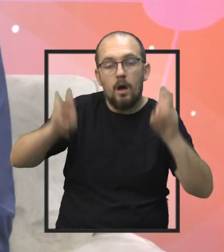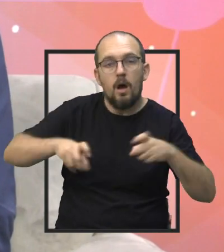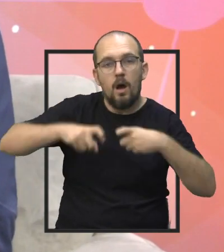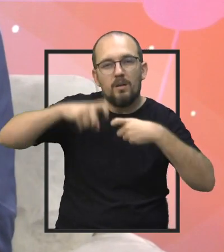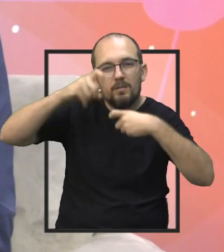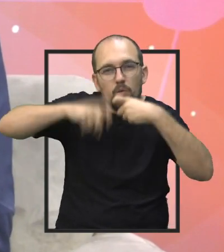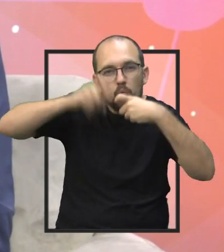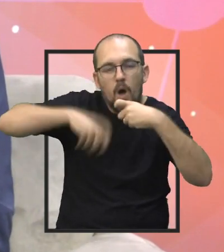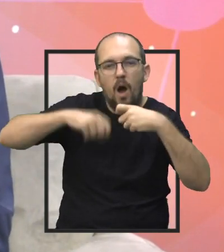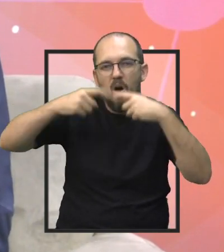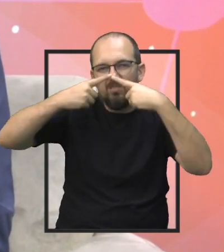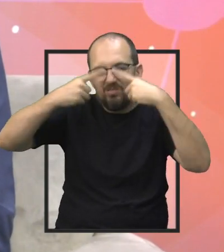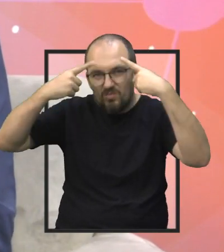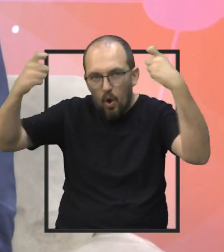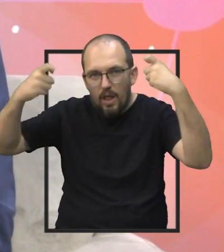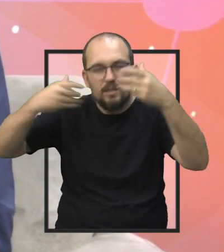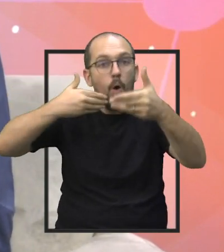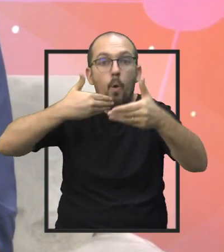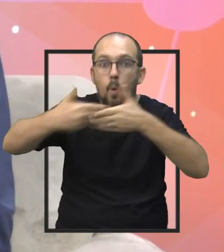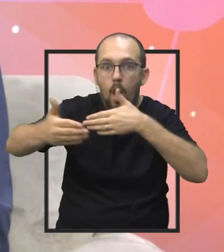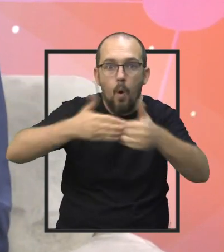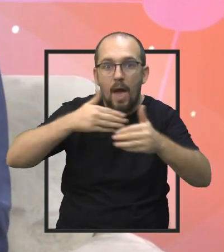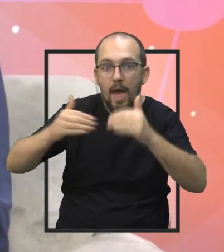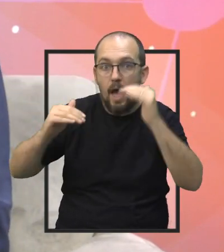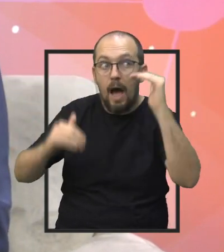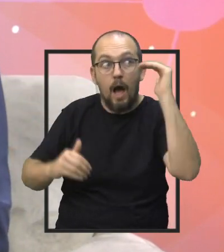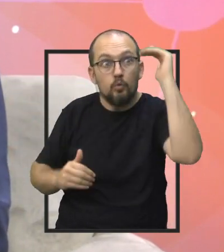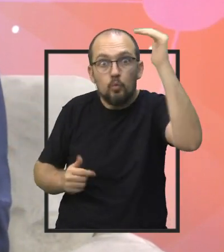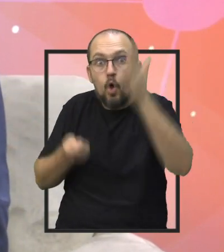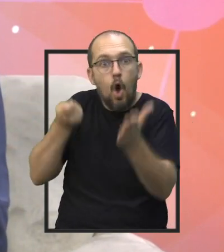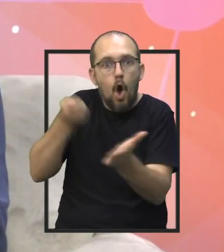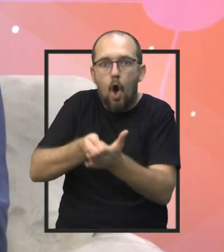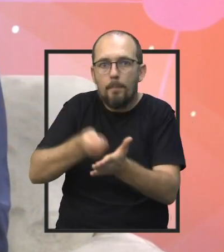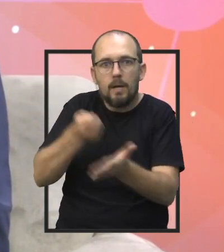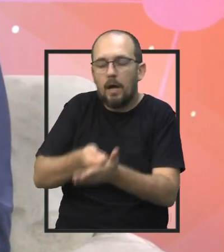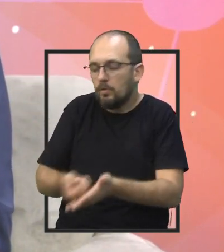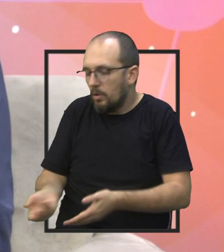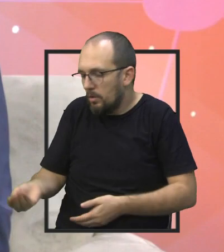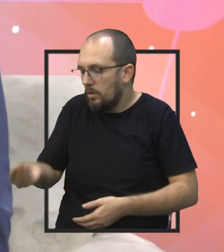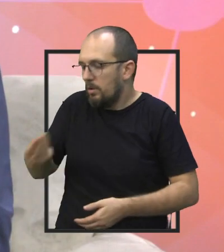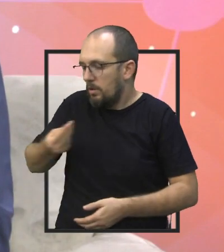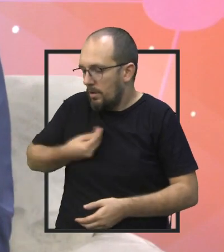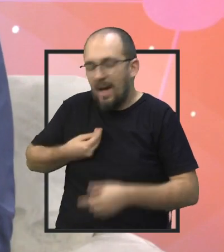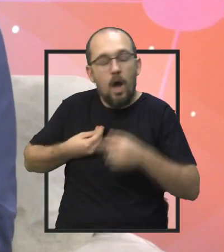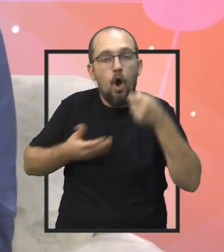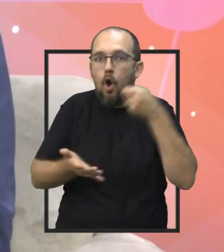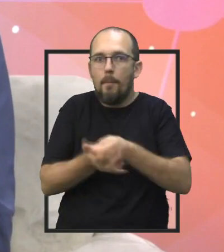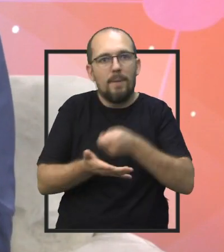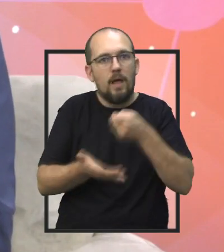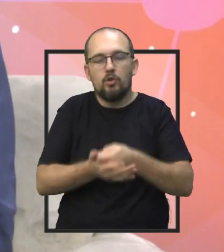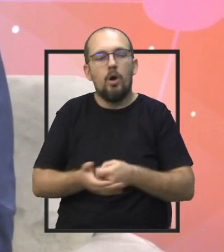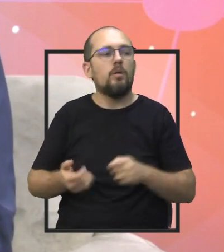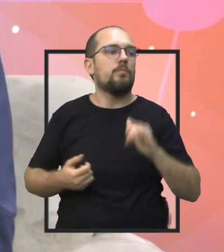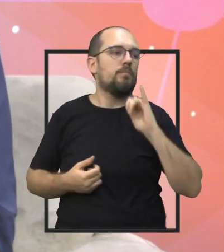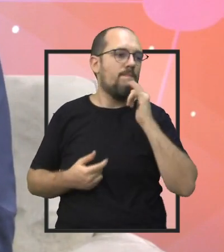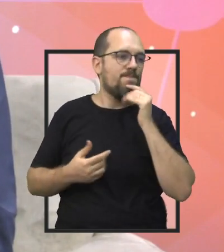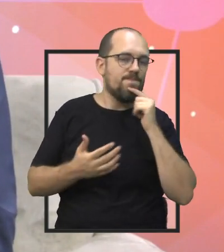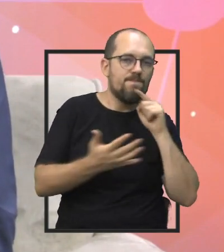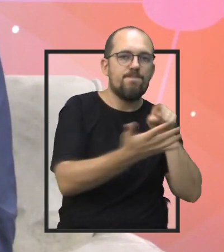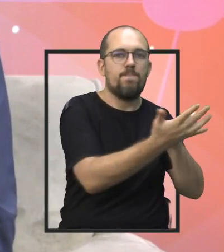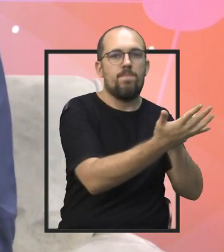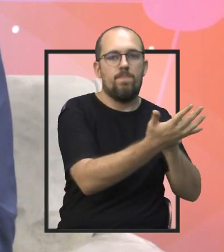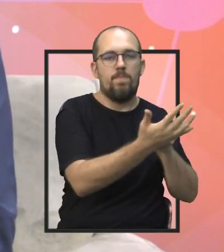abuso sexual, a violências. Qualquer adulto é obrigado a fazer a denúncia, não levar